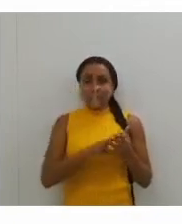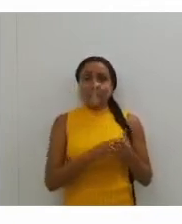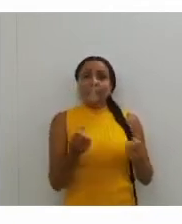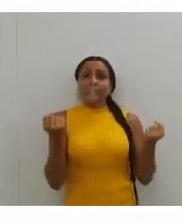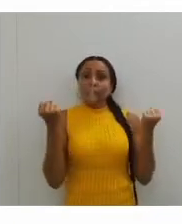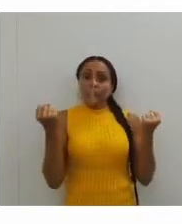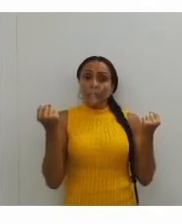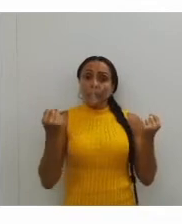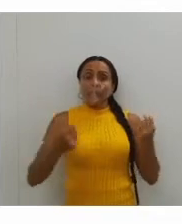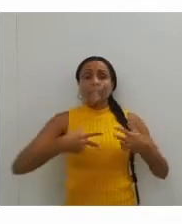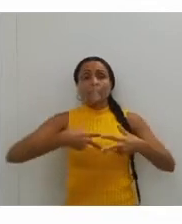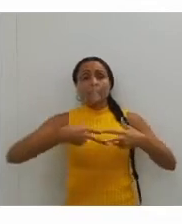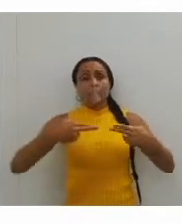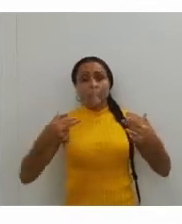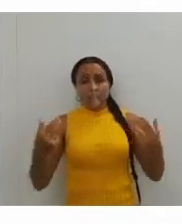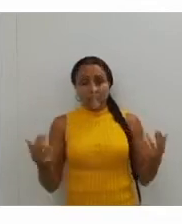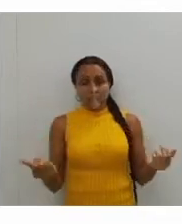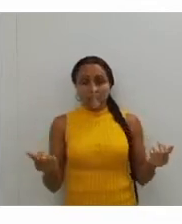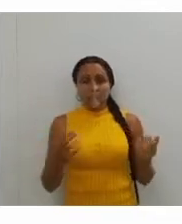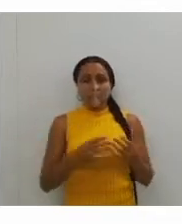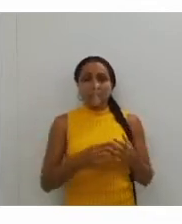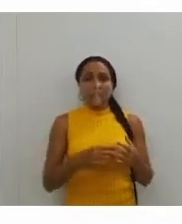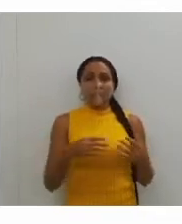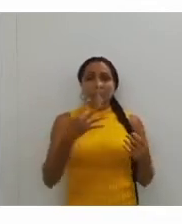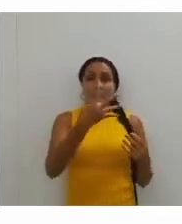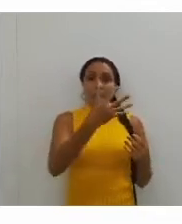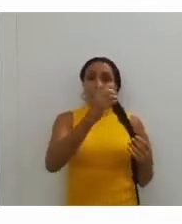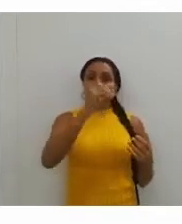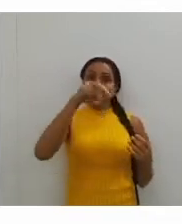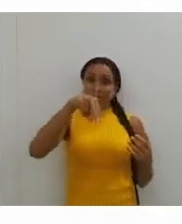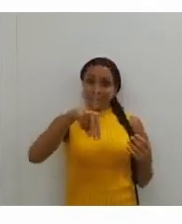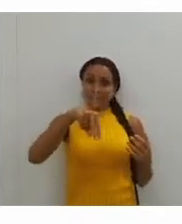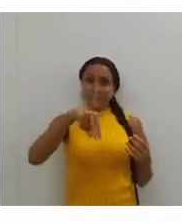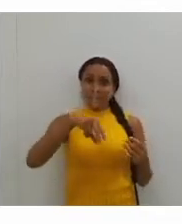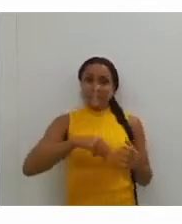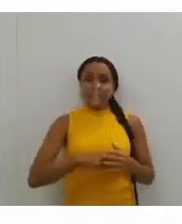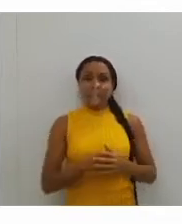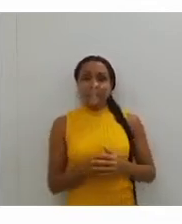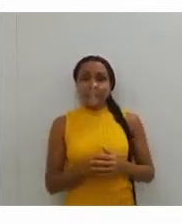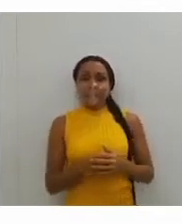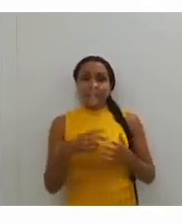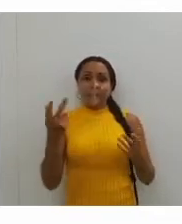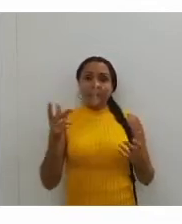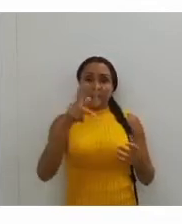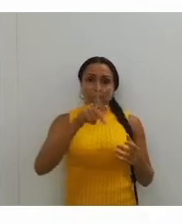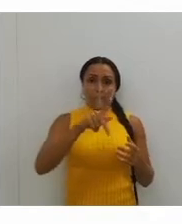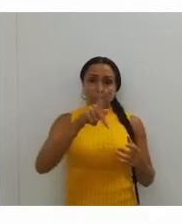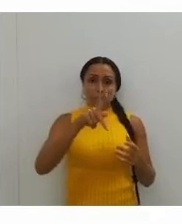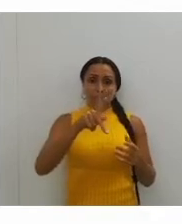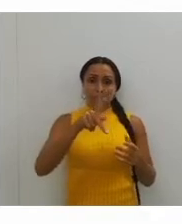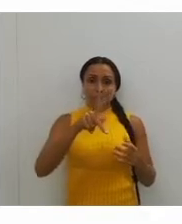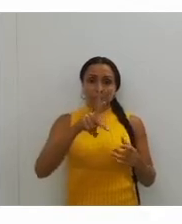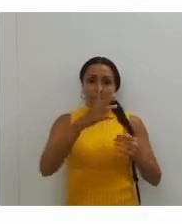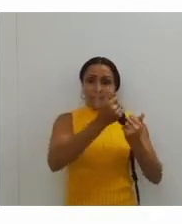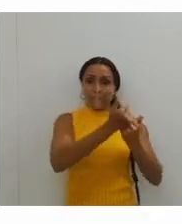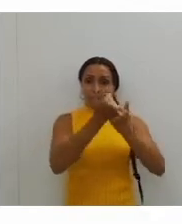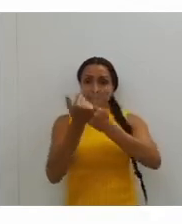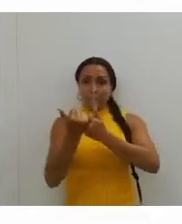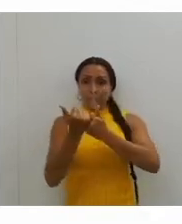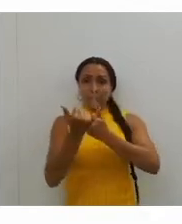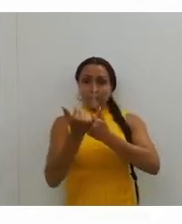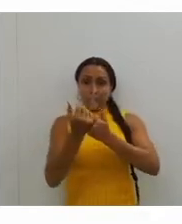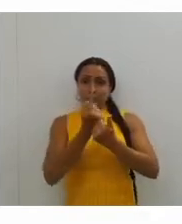do objeto foi um peso de 40 newtons. Então no lugar de P, tu vai colocar